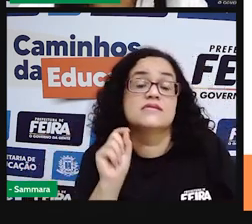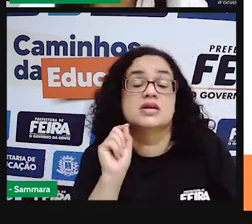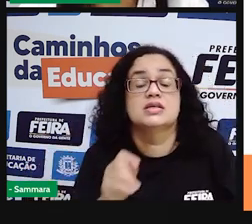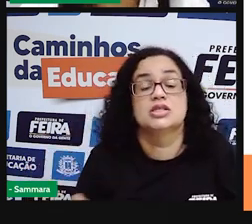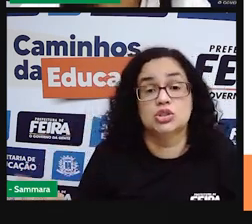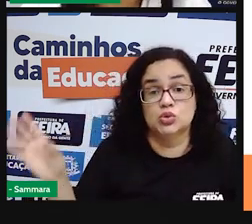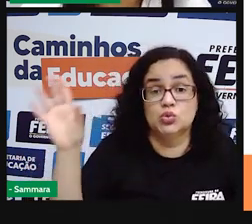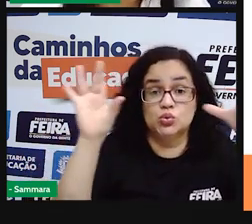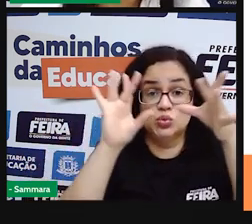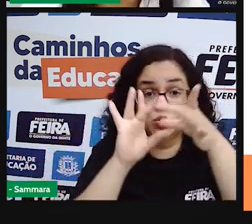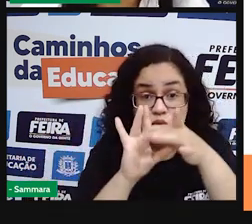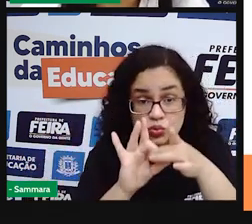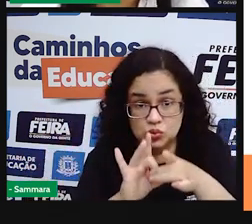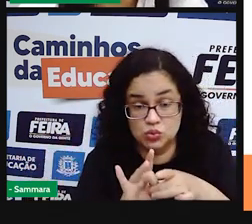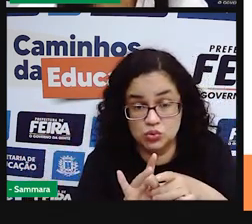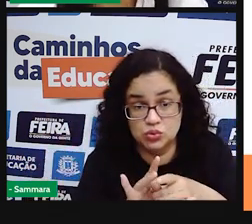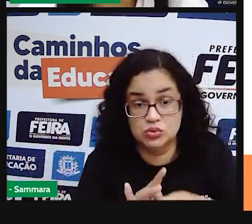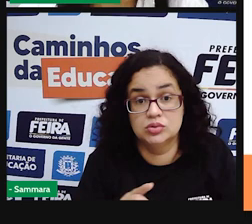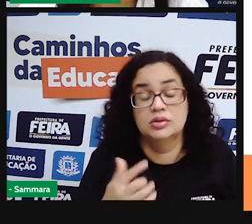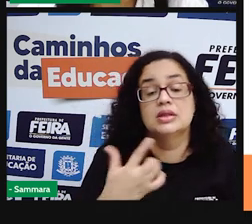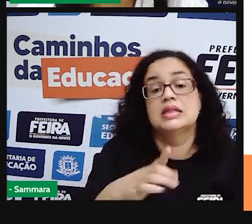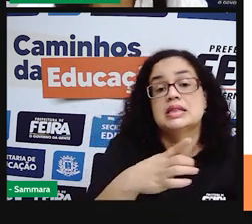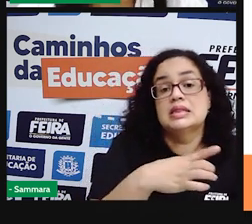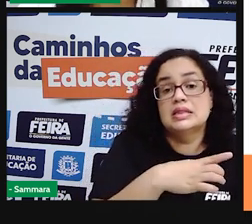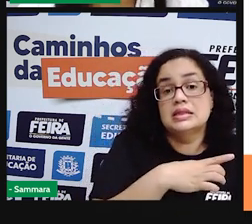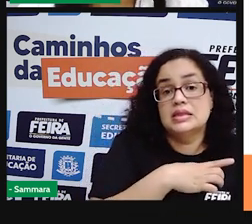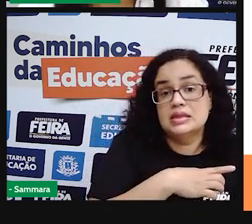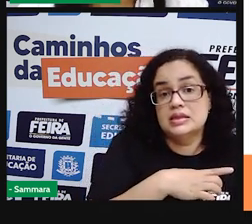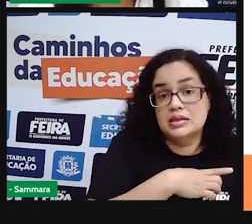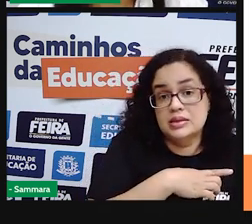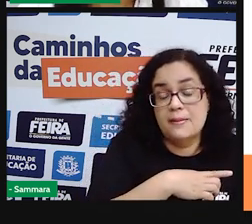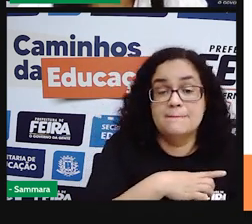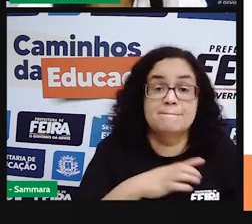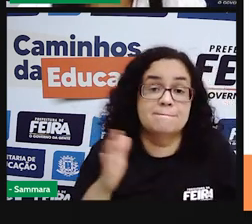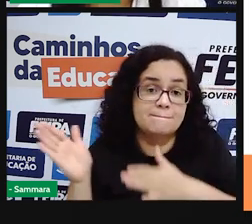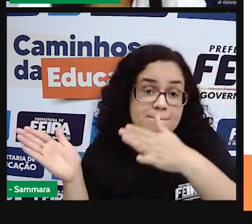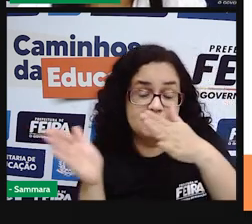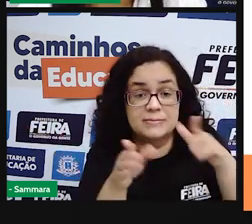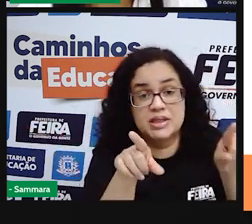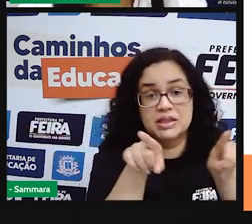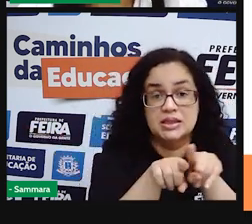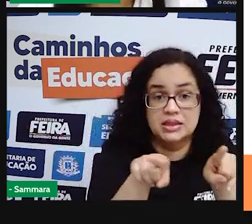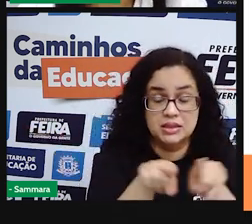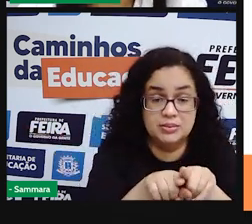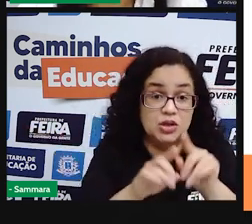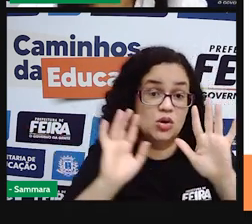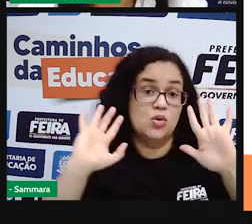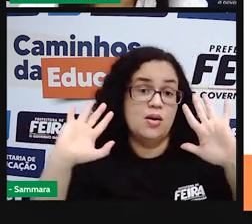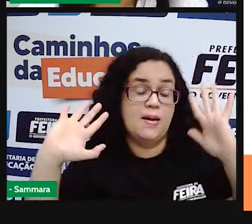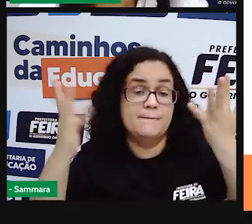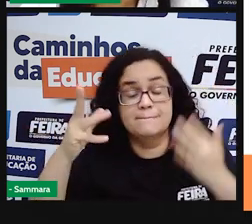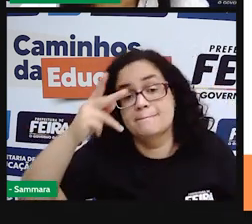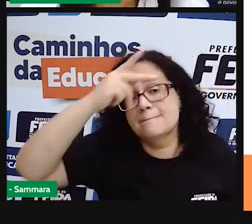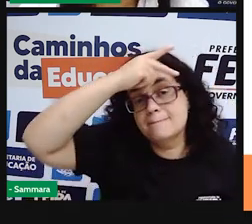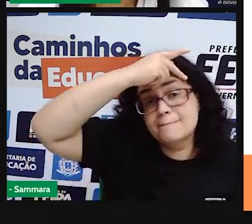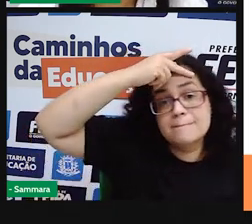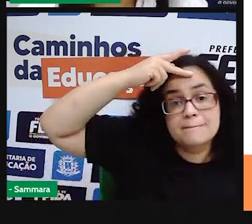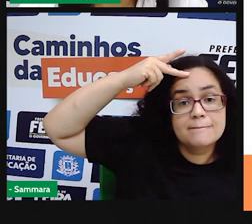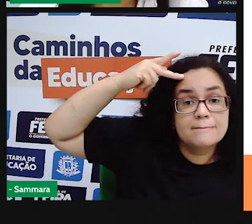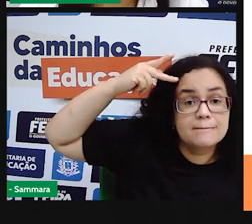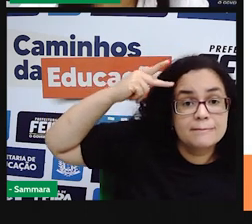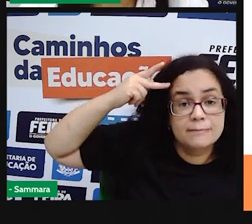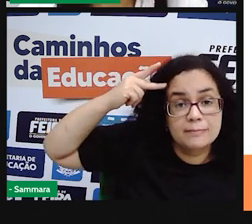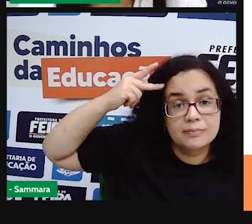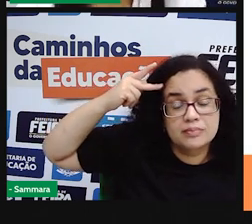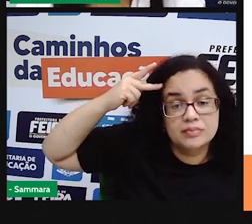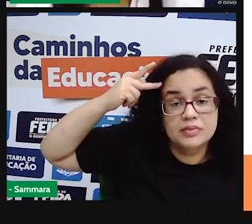associasse outros símbolos típicos e passou também a se homenagear as pessoas moradoras aí da zona